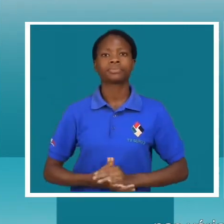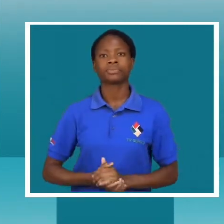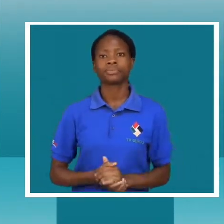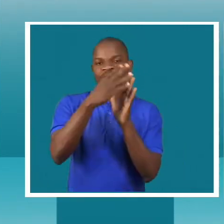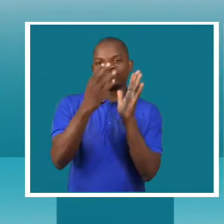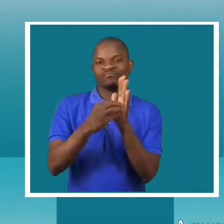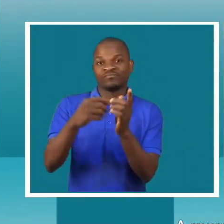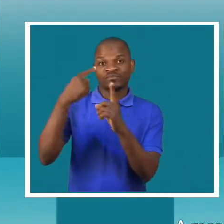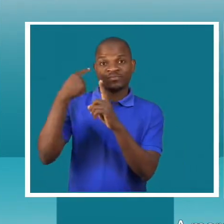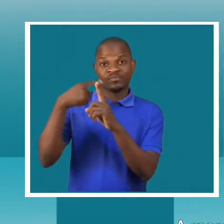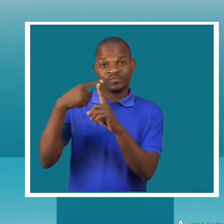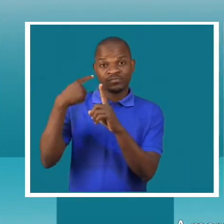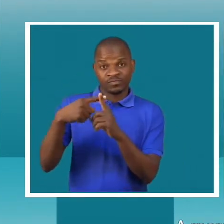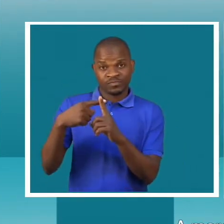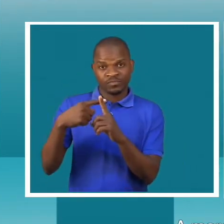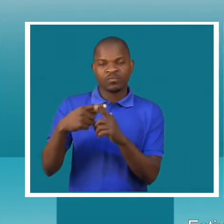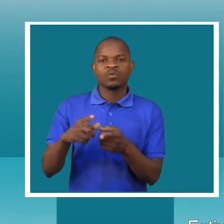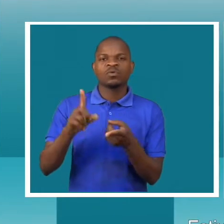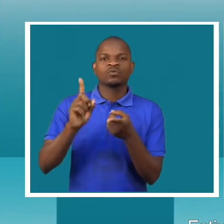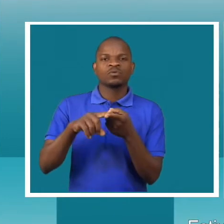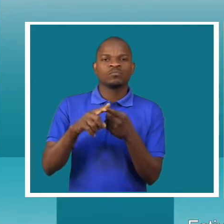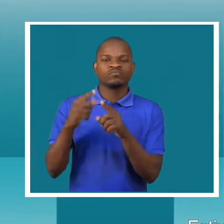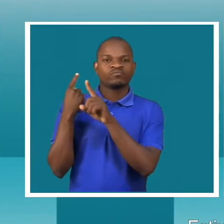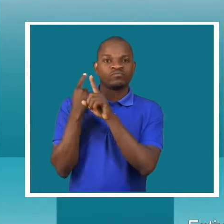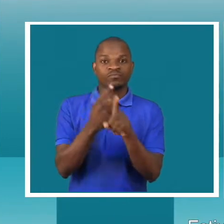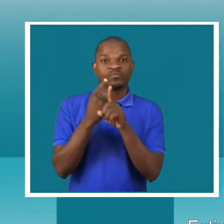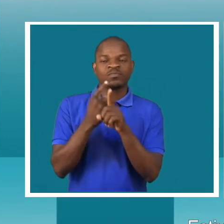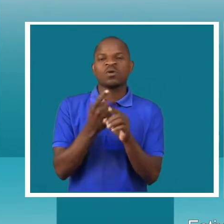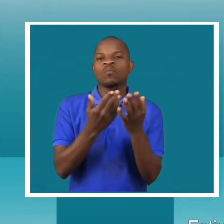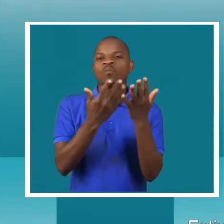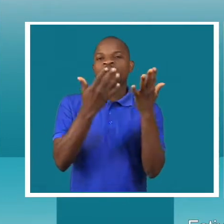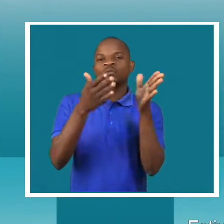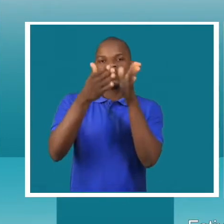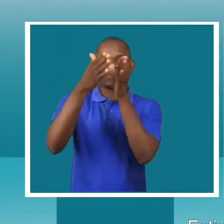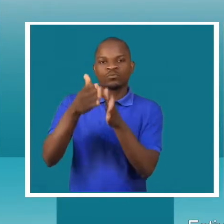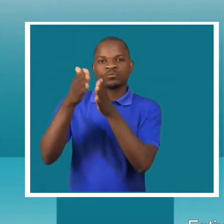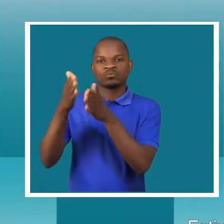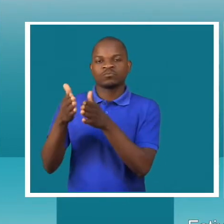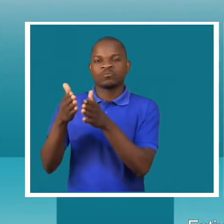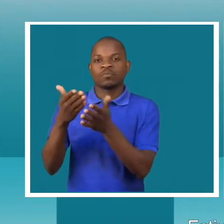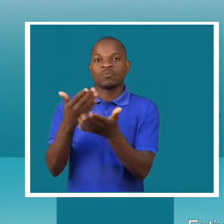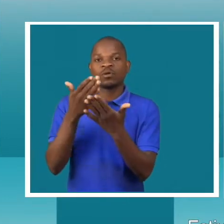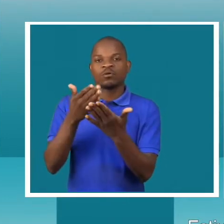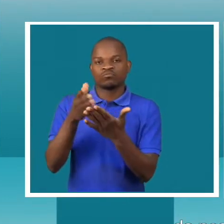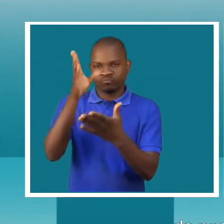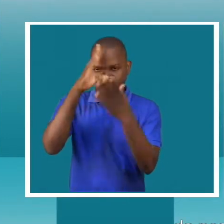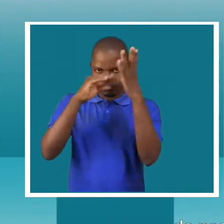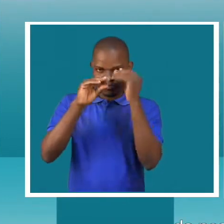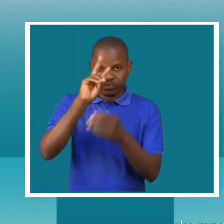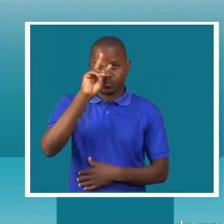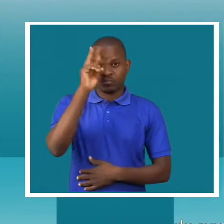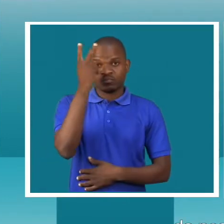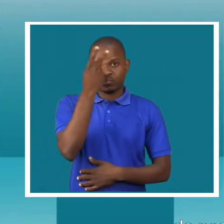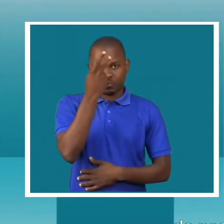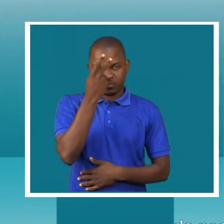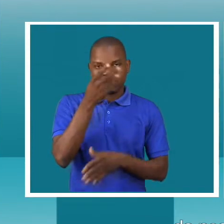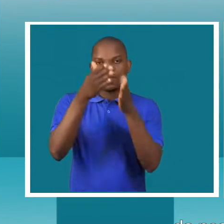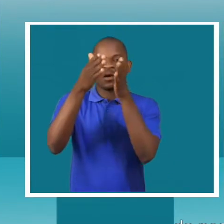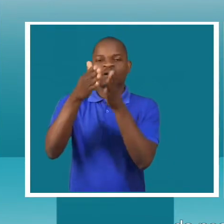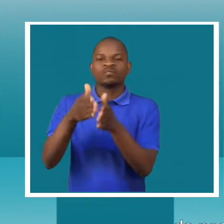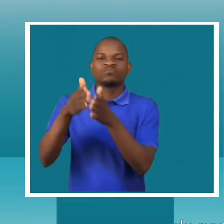sociedade. A marcha foi muito positiva. Estiveram cá todos que era para consciencializarmos as pessoas da necessidade de